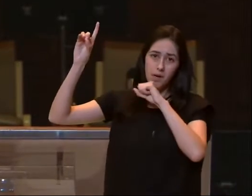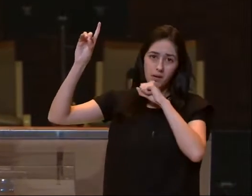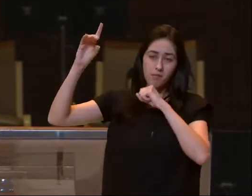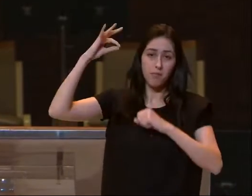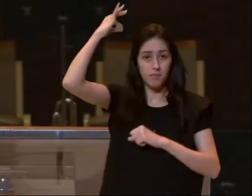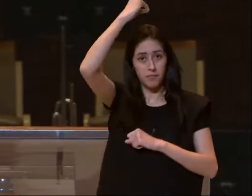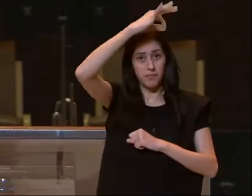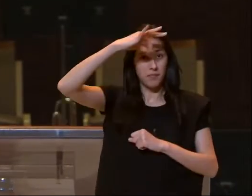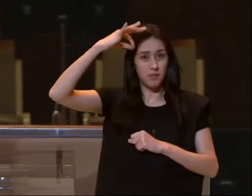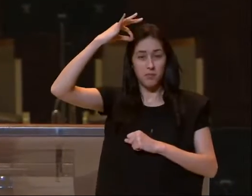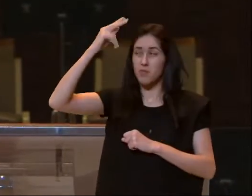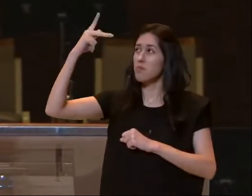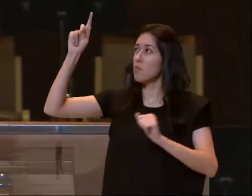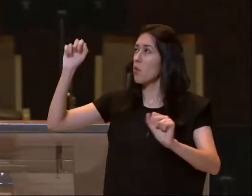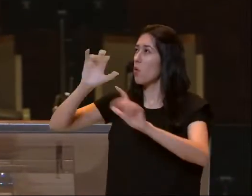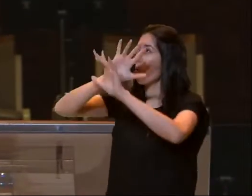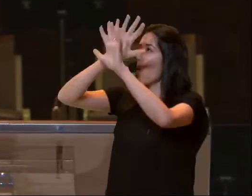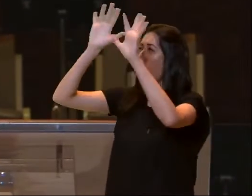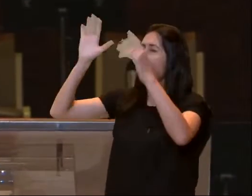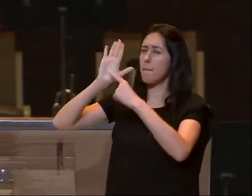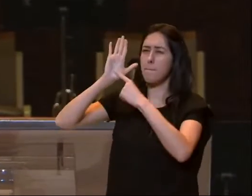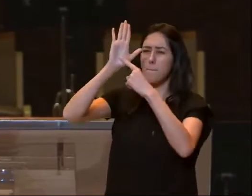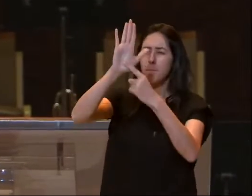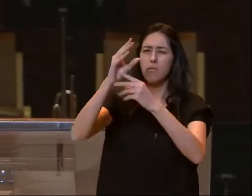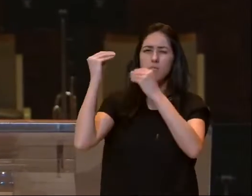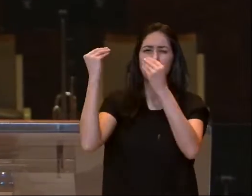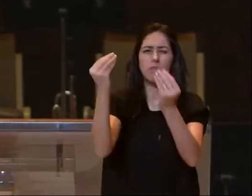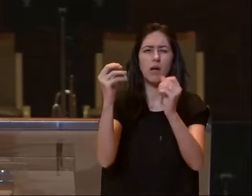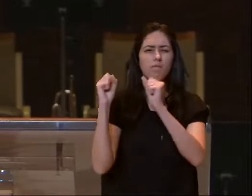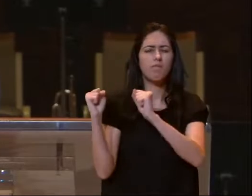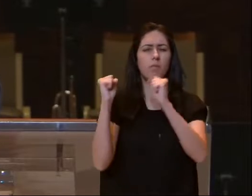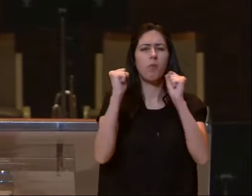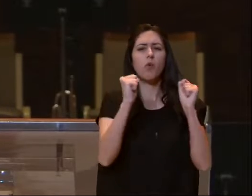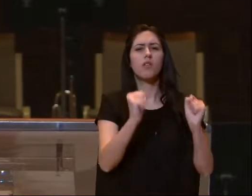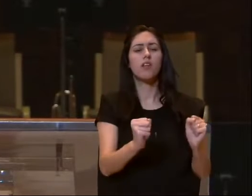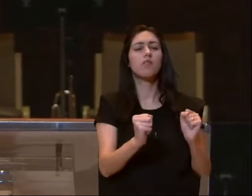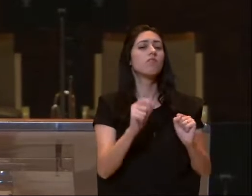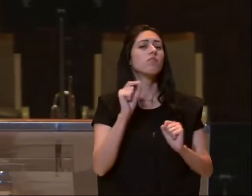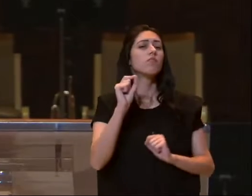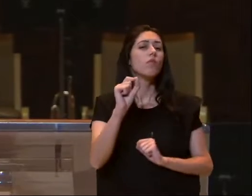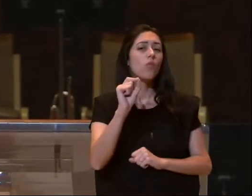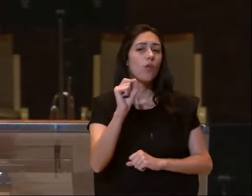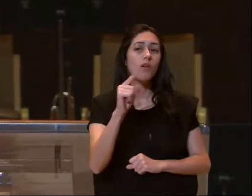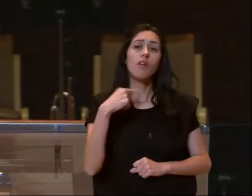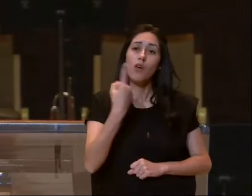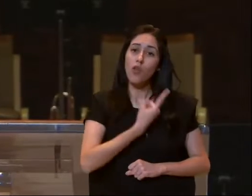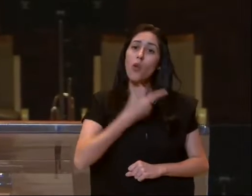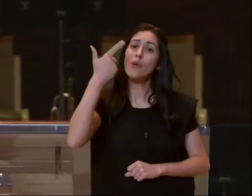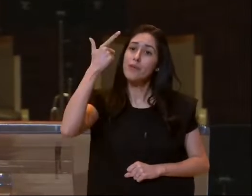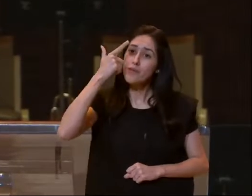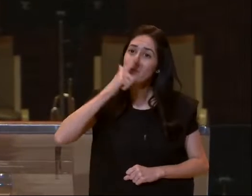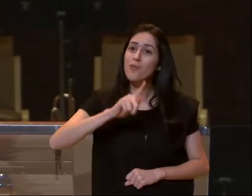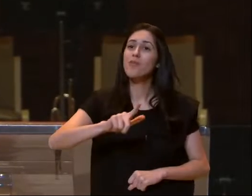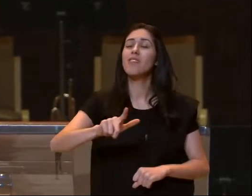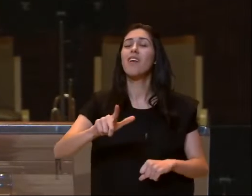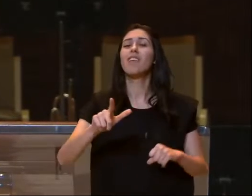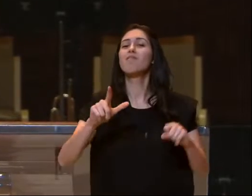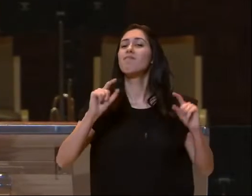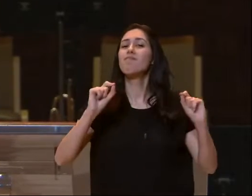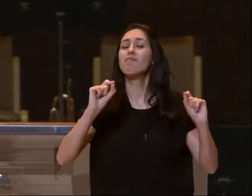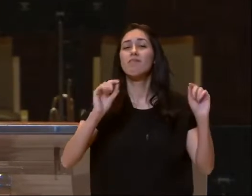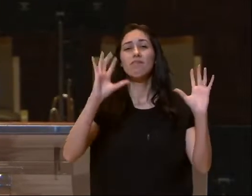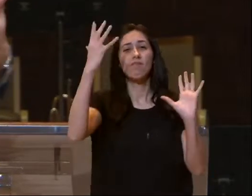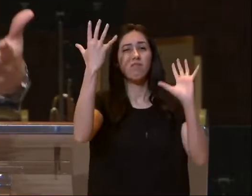esta glória manifesta, este empoderamento do alto, ele vem para que possamos lidar com